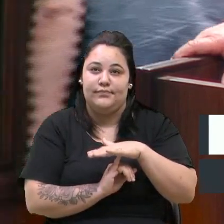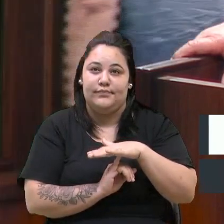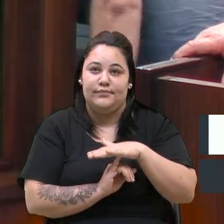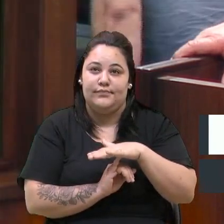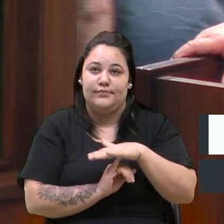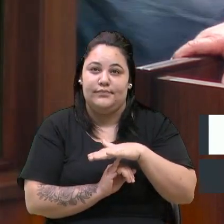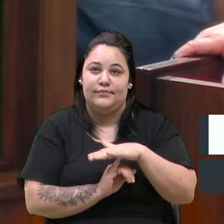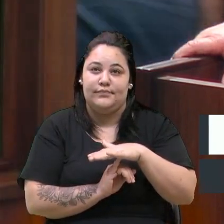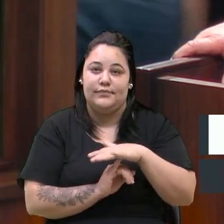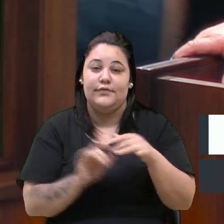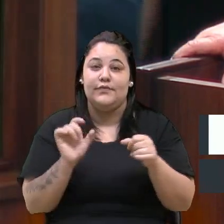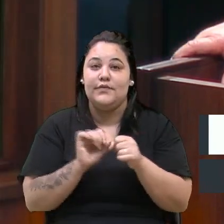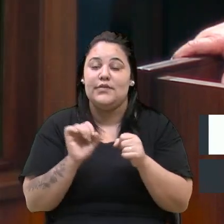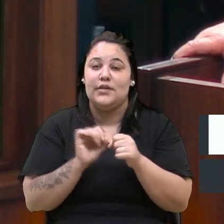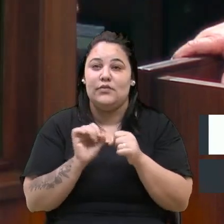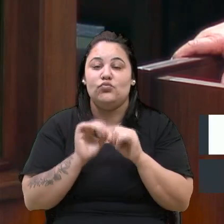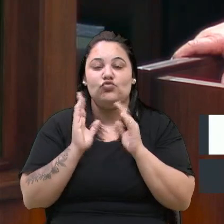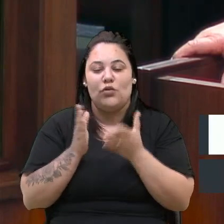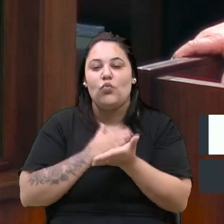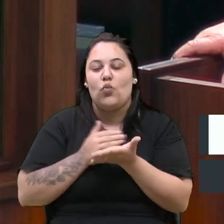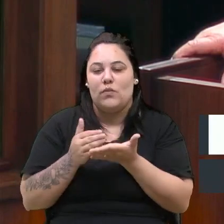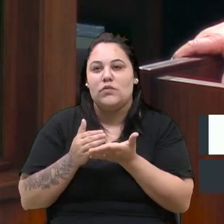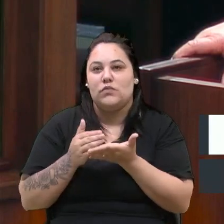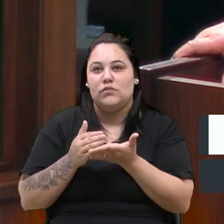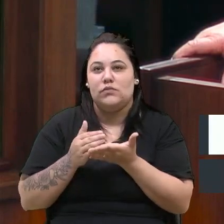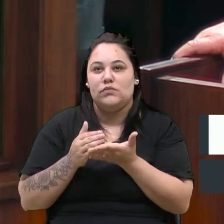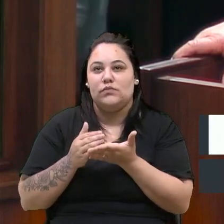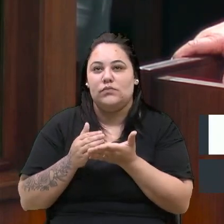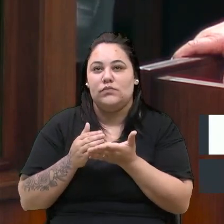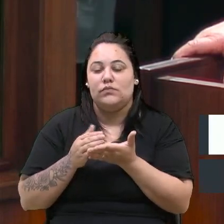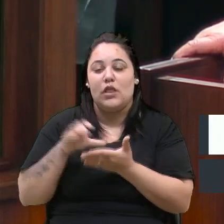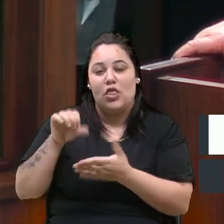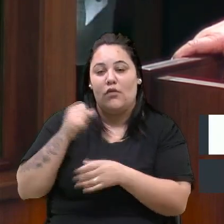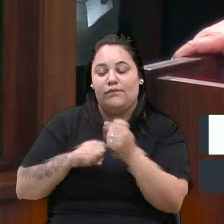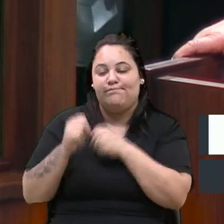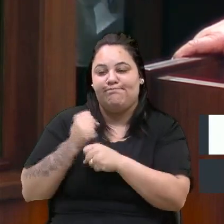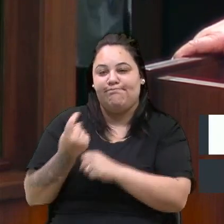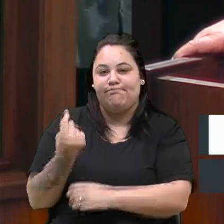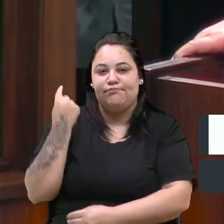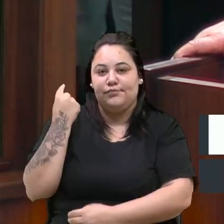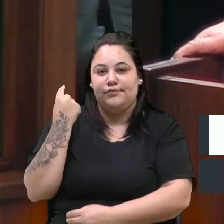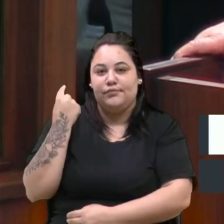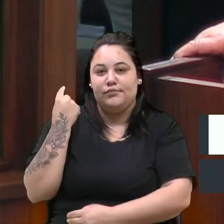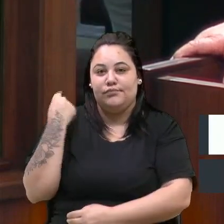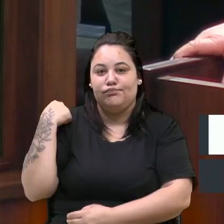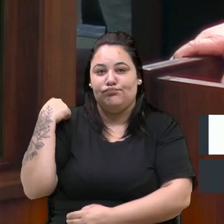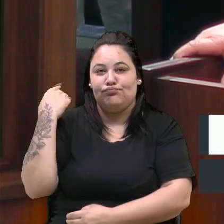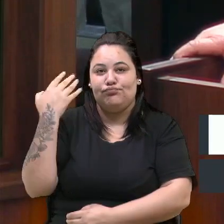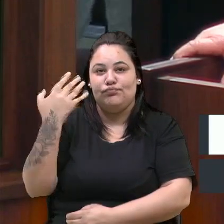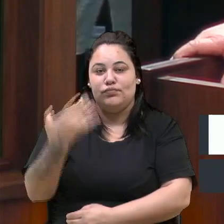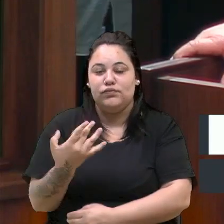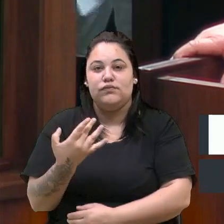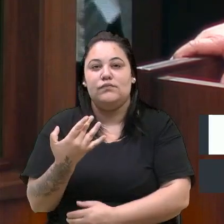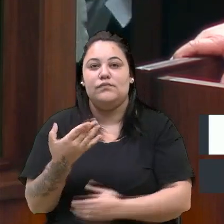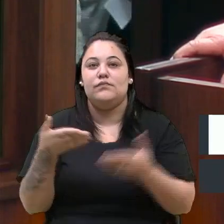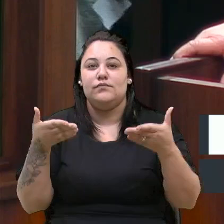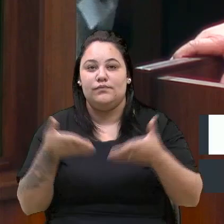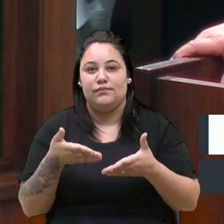foi feito um grande passo há 9 anos atrás, e de lá para cá,